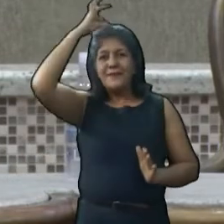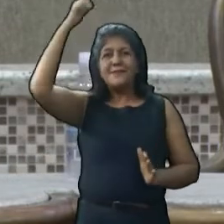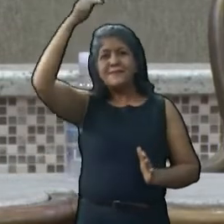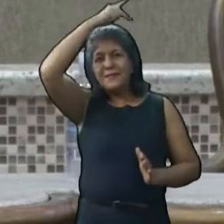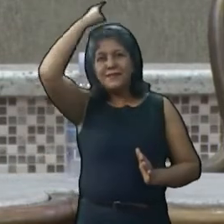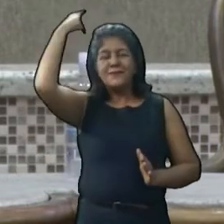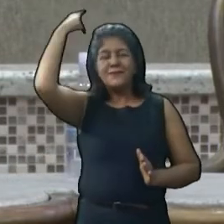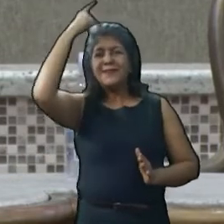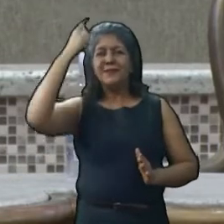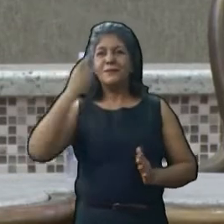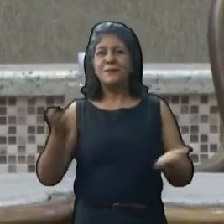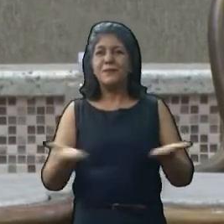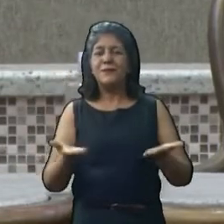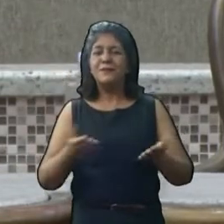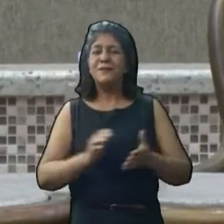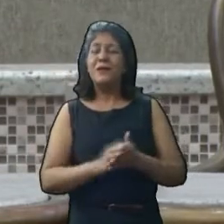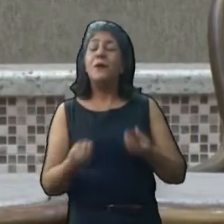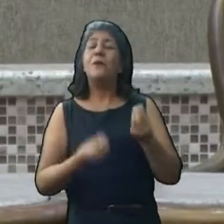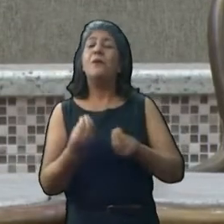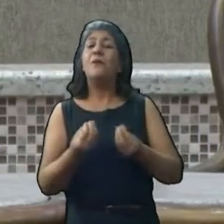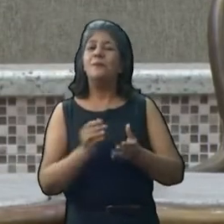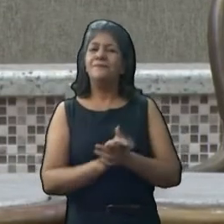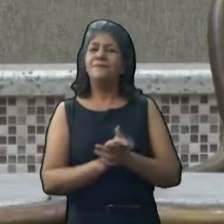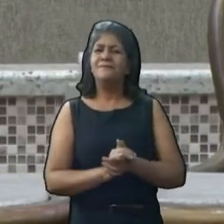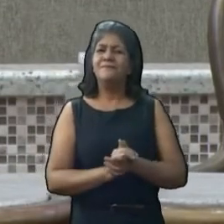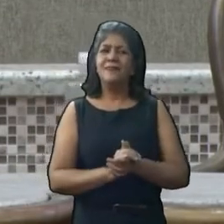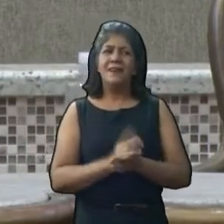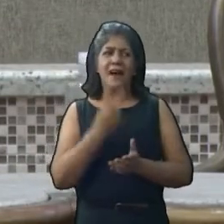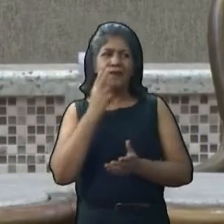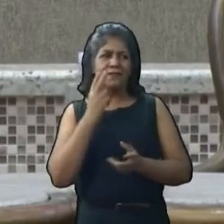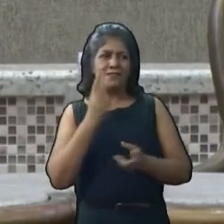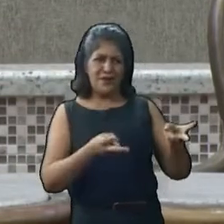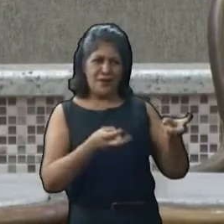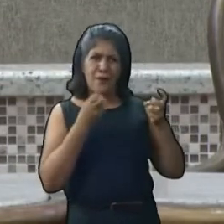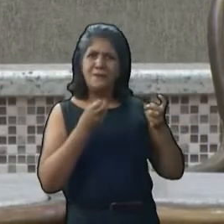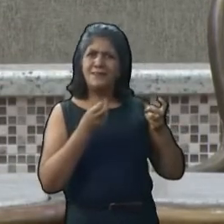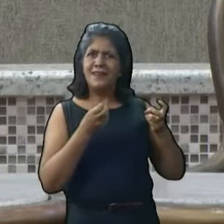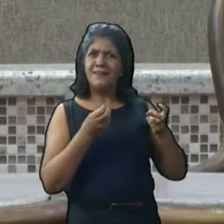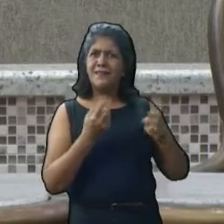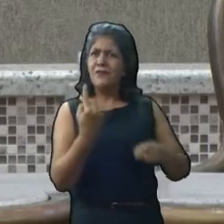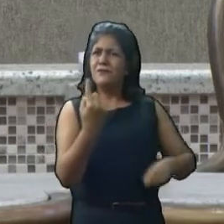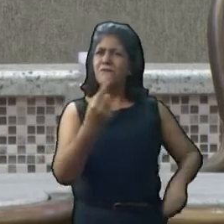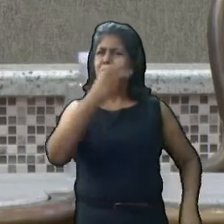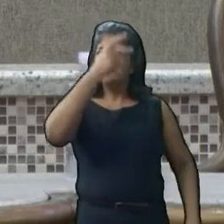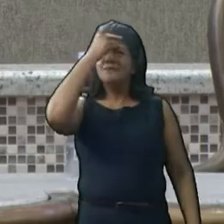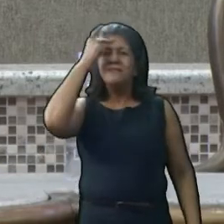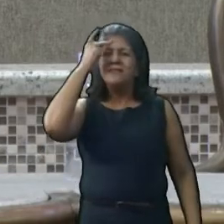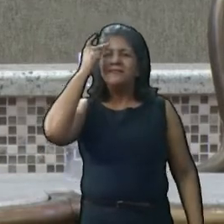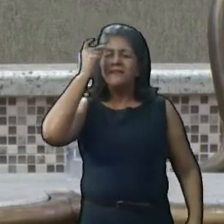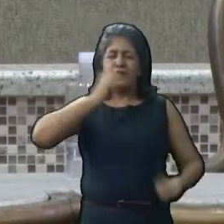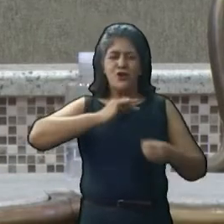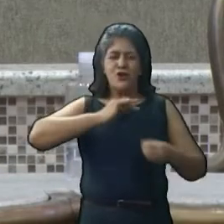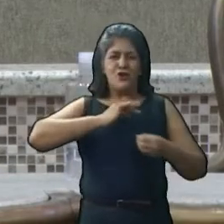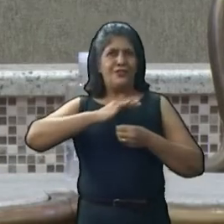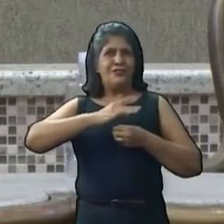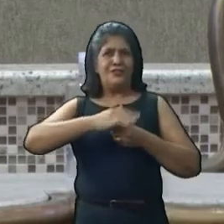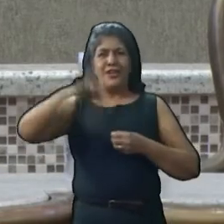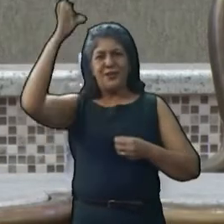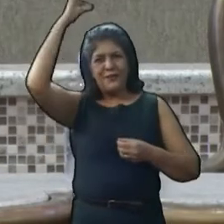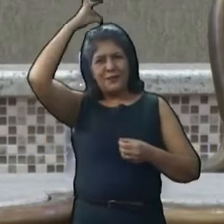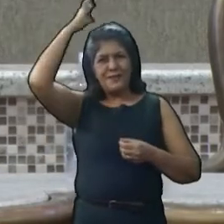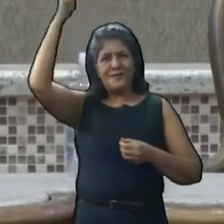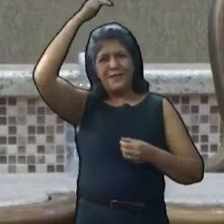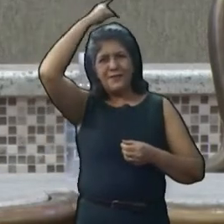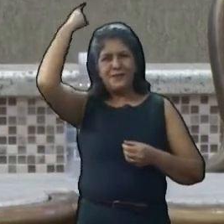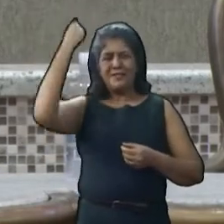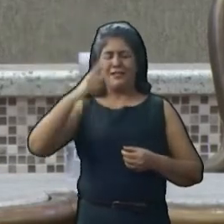fazer na tua vida hoje as marcas de uma pessoa cheia do espírito santo é que ela desfruta comunhão